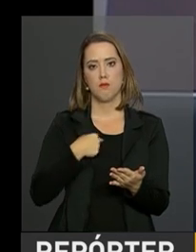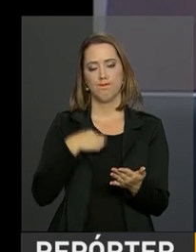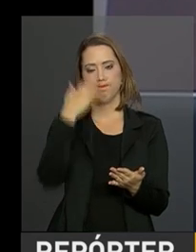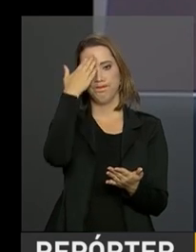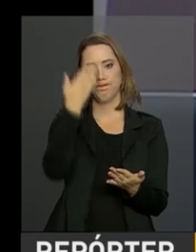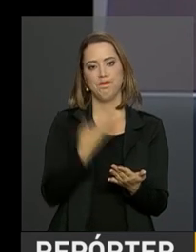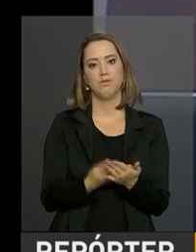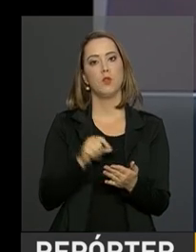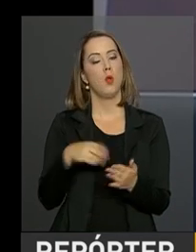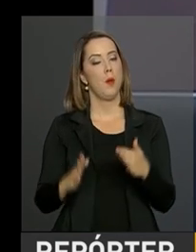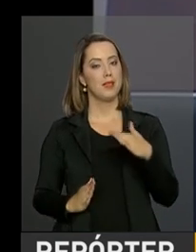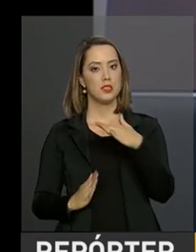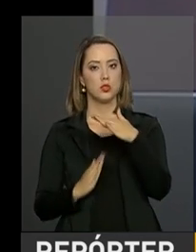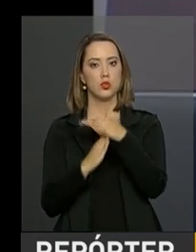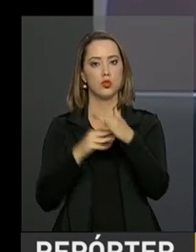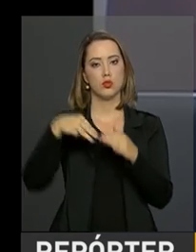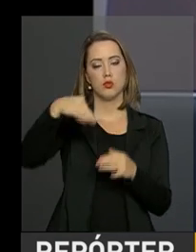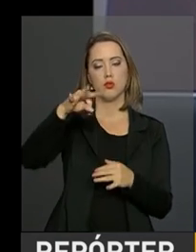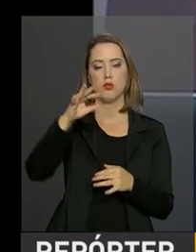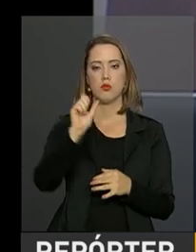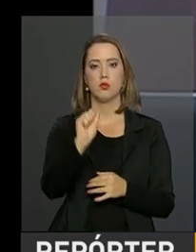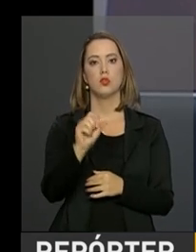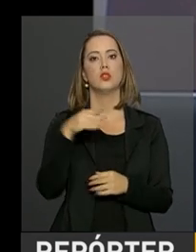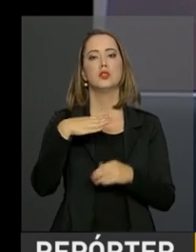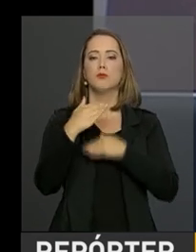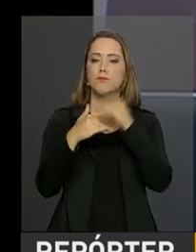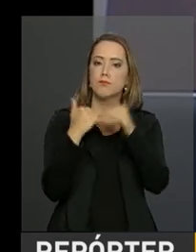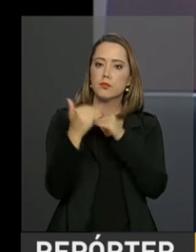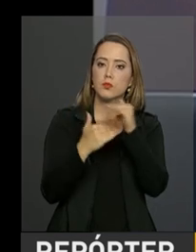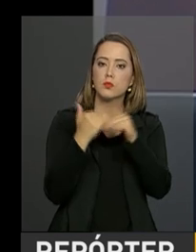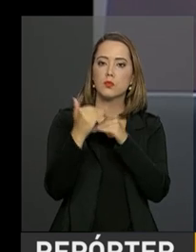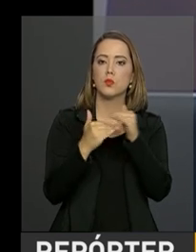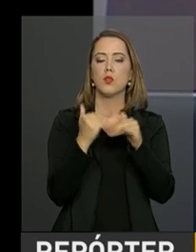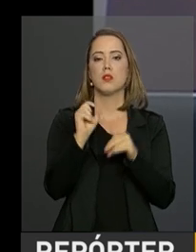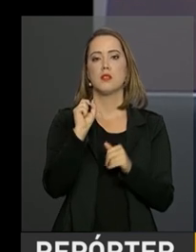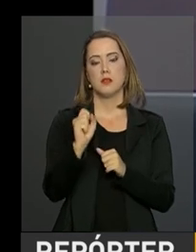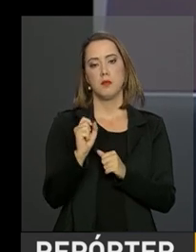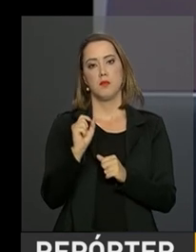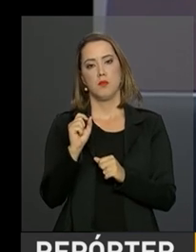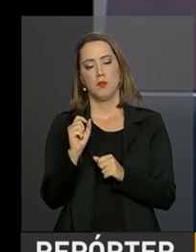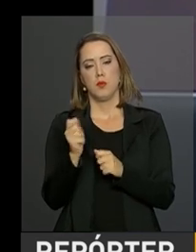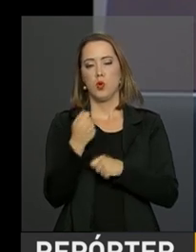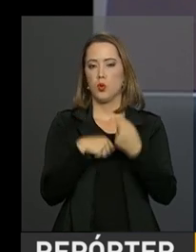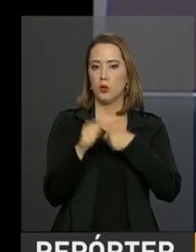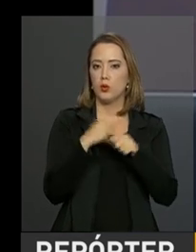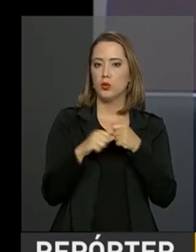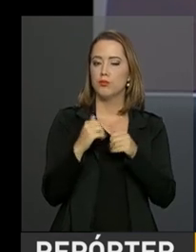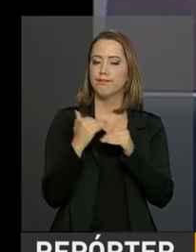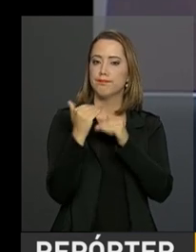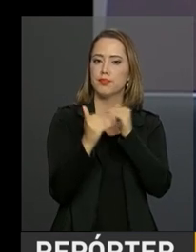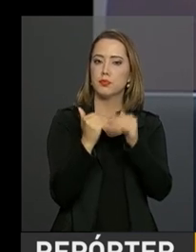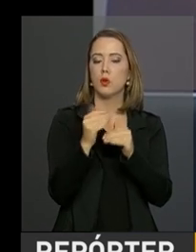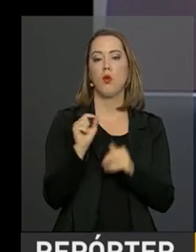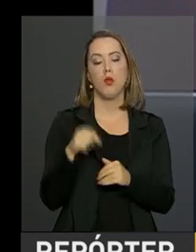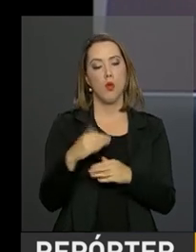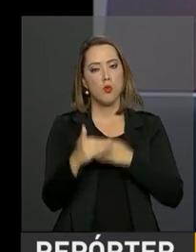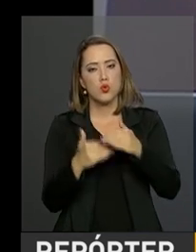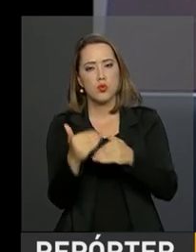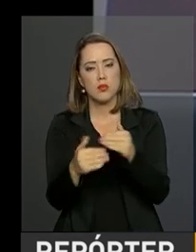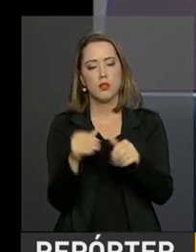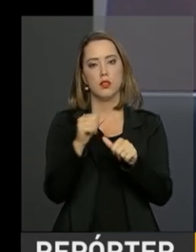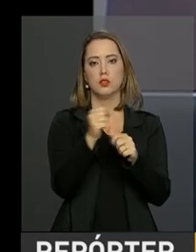assim contribuindo para a recuperação do crescimento econômico sustentável e para o o progresso social do país